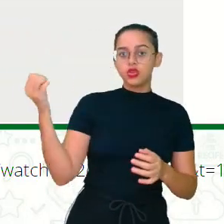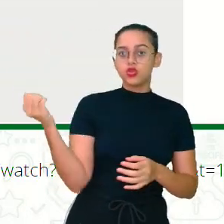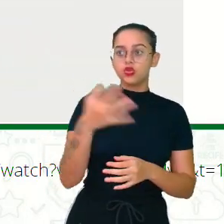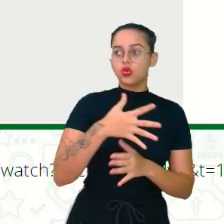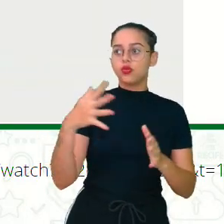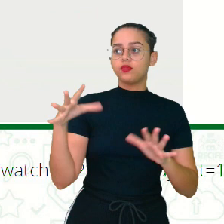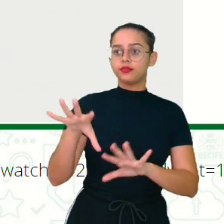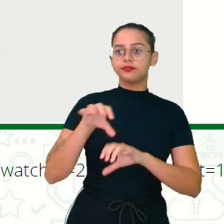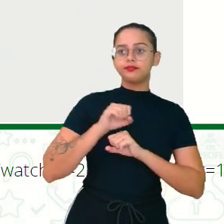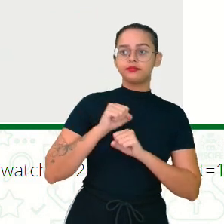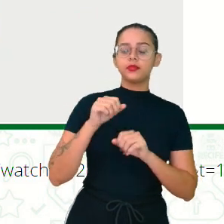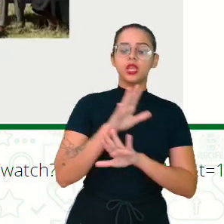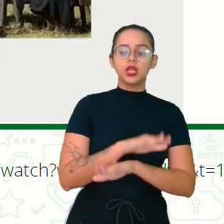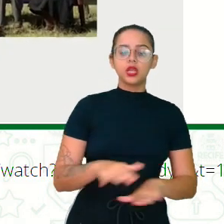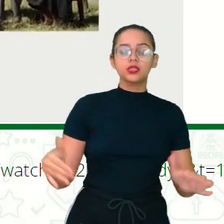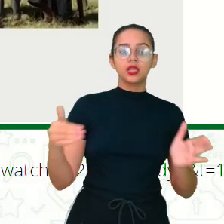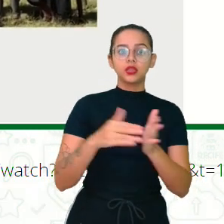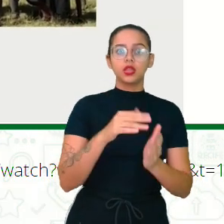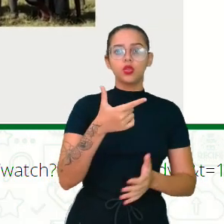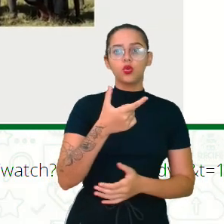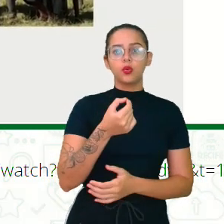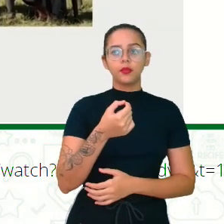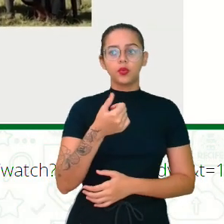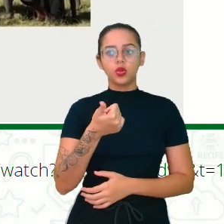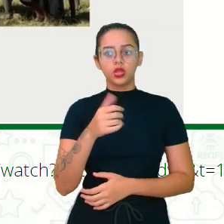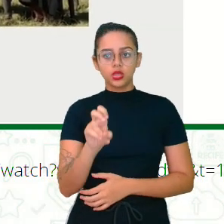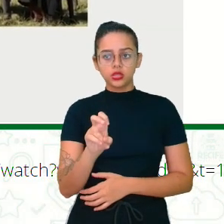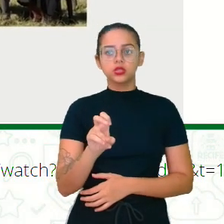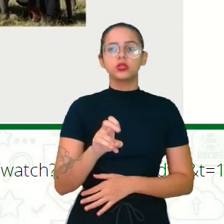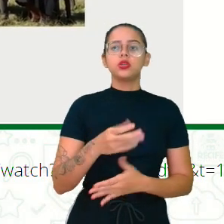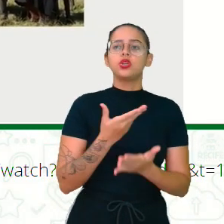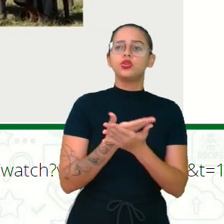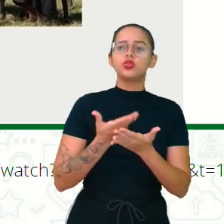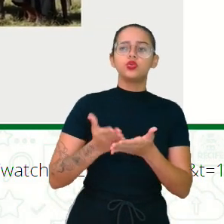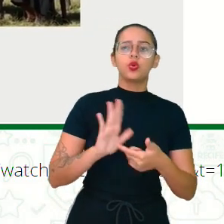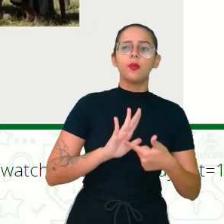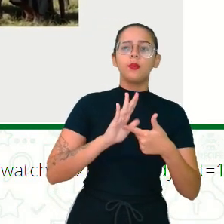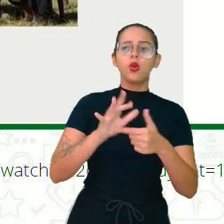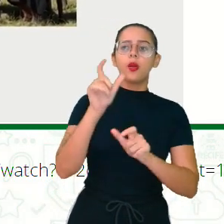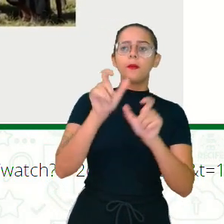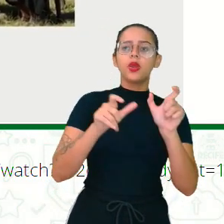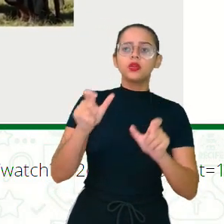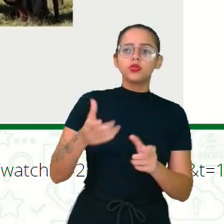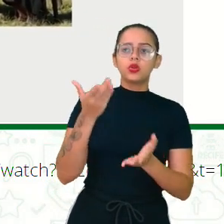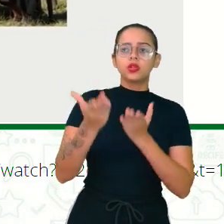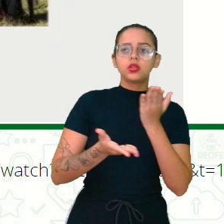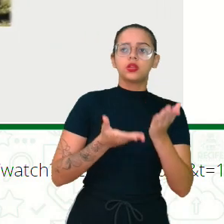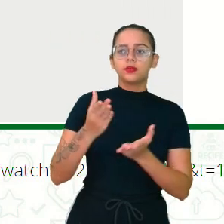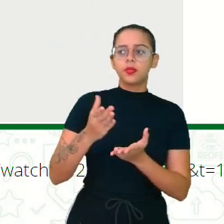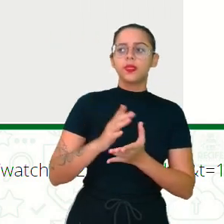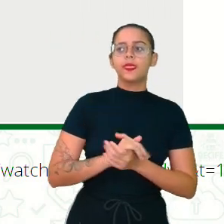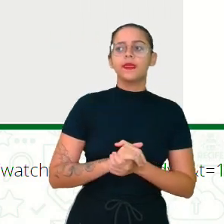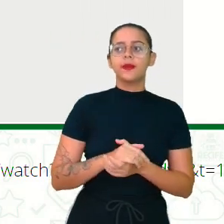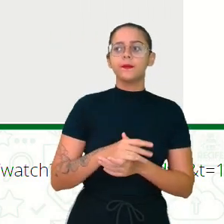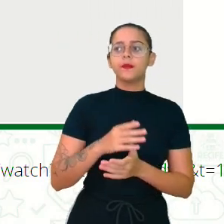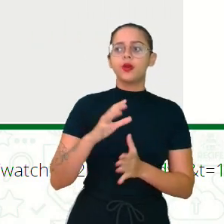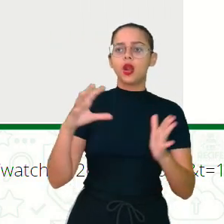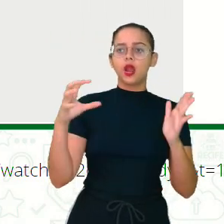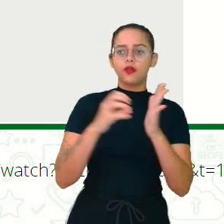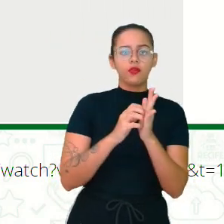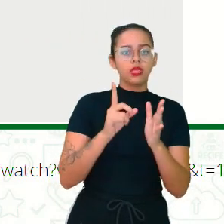entre crianças até 2015. E estudos demonstram que pessoas que estão em tratamento para o HIV